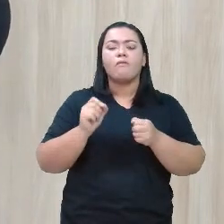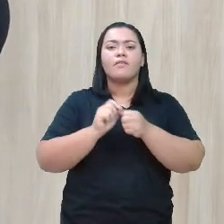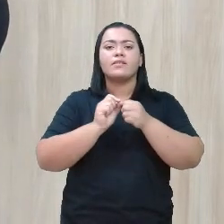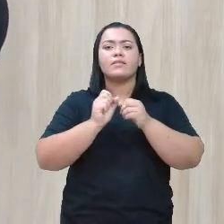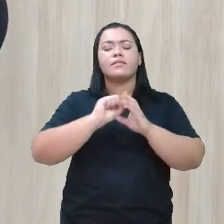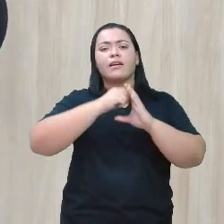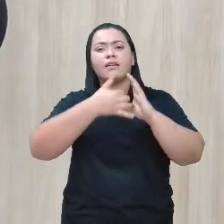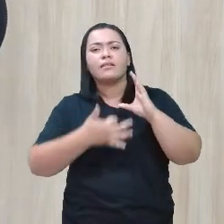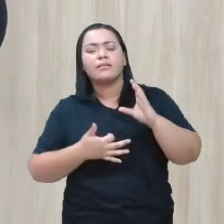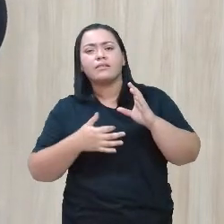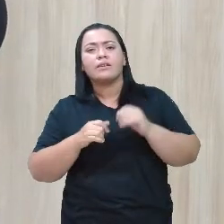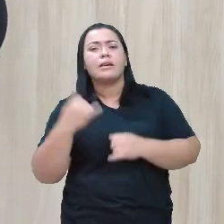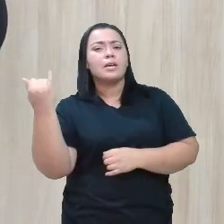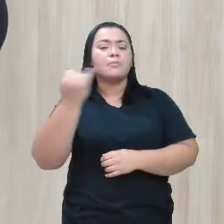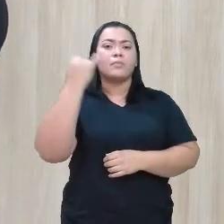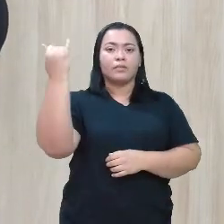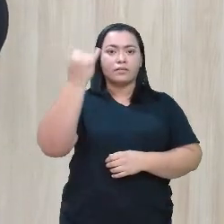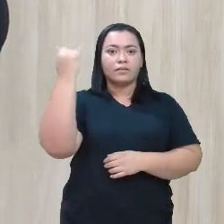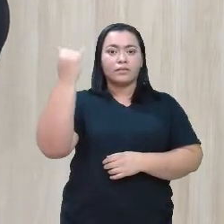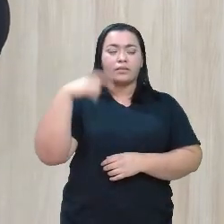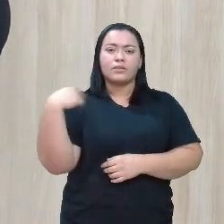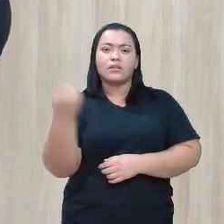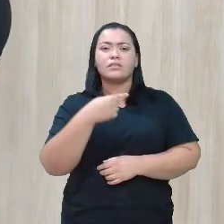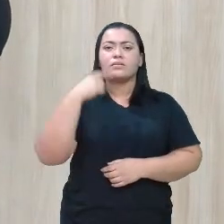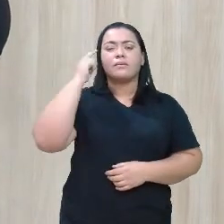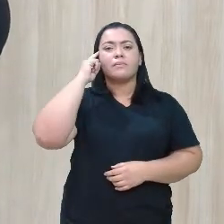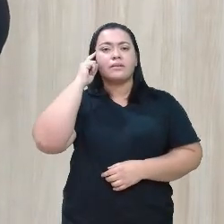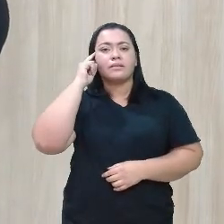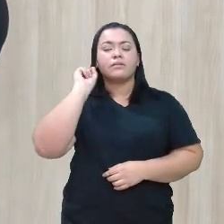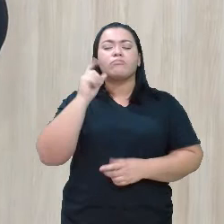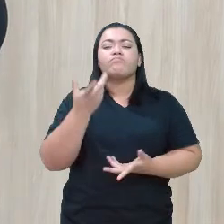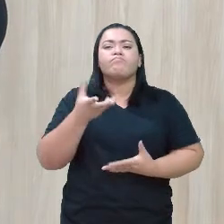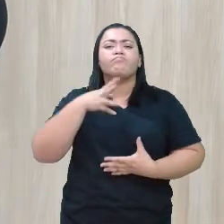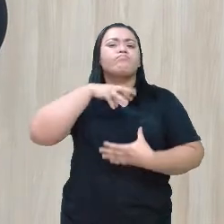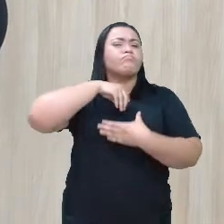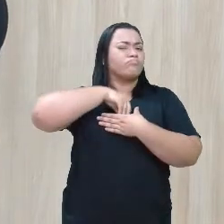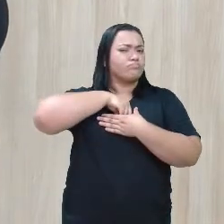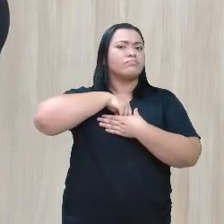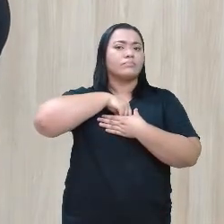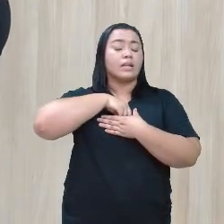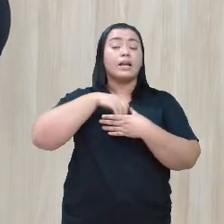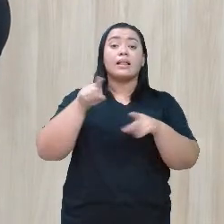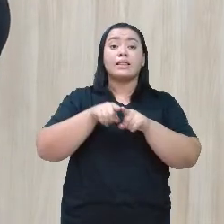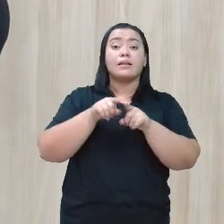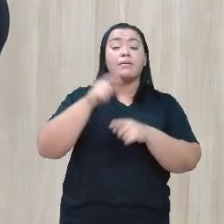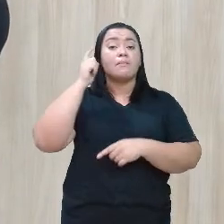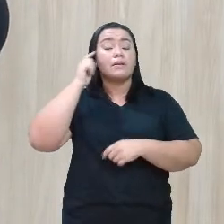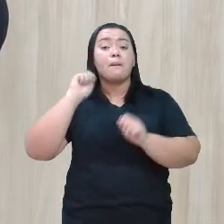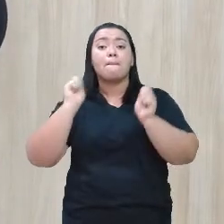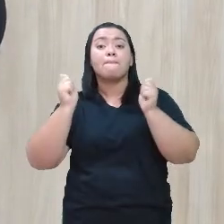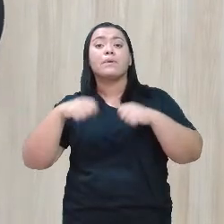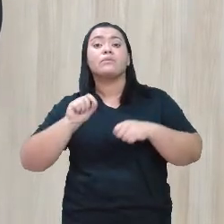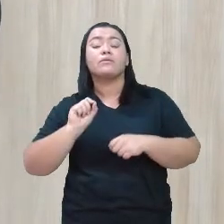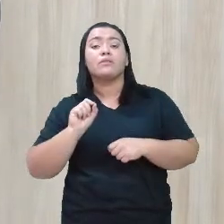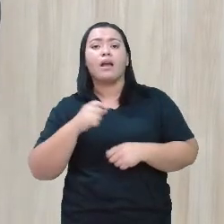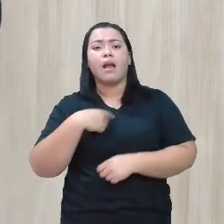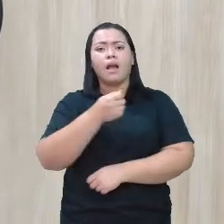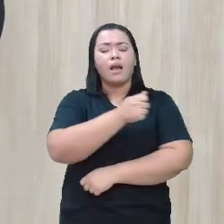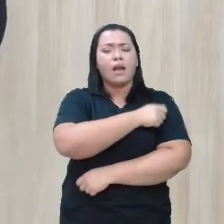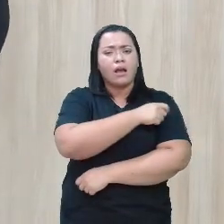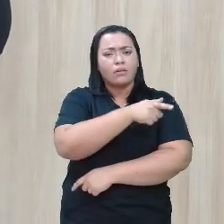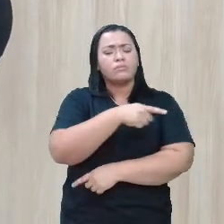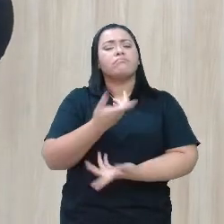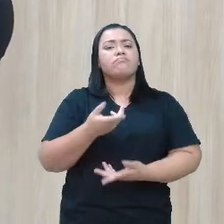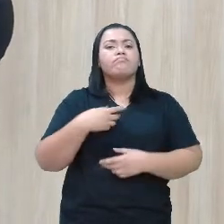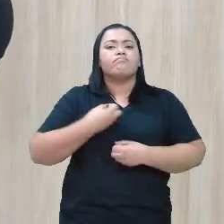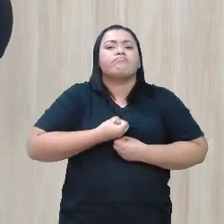são importantes quando a gente pensa em internalização e quando a gente pensa na possibilidade do estudante externar,